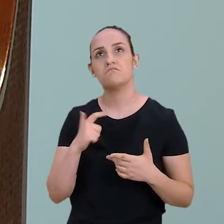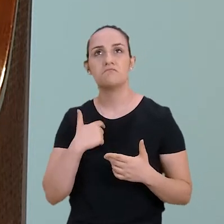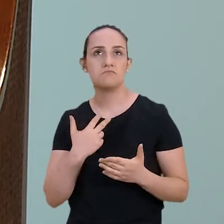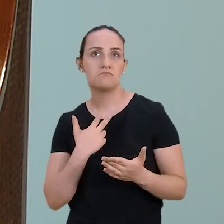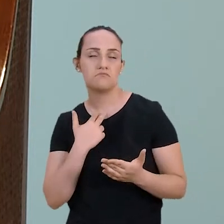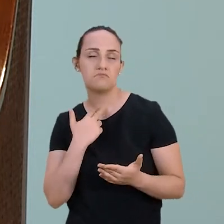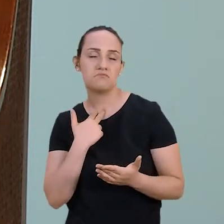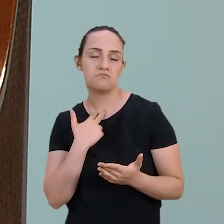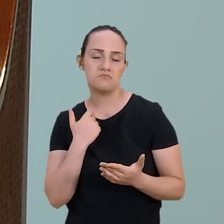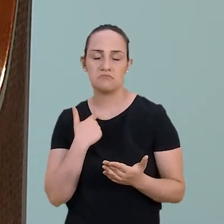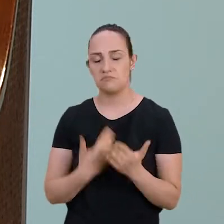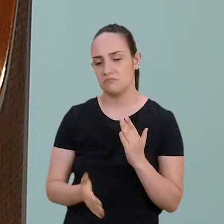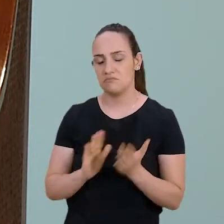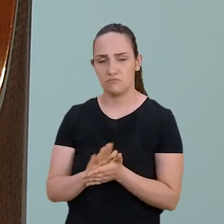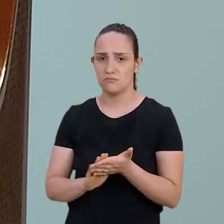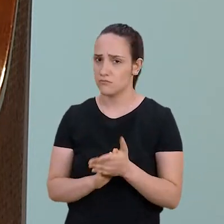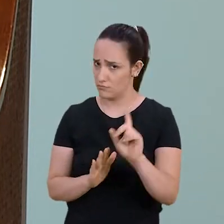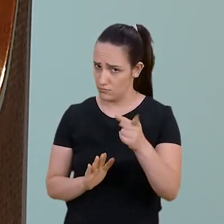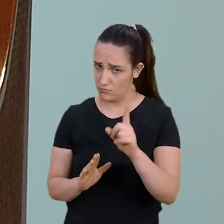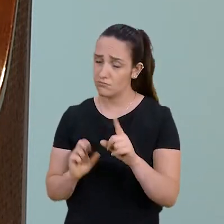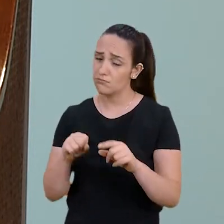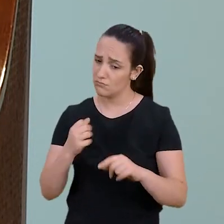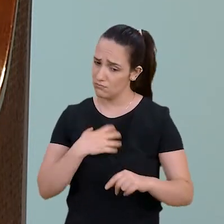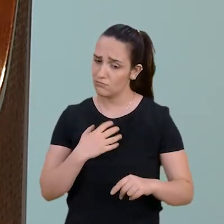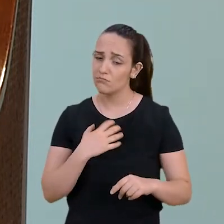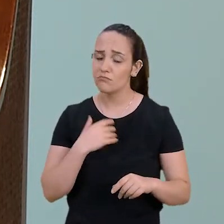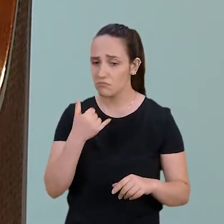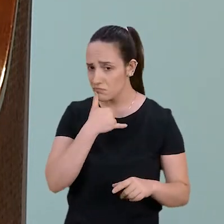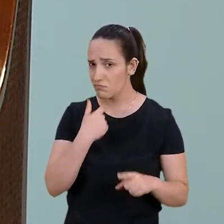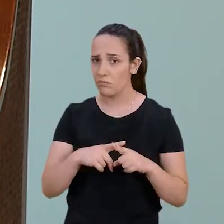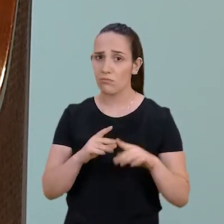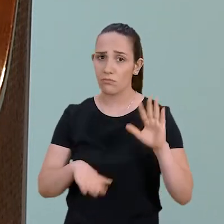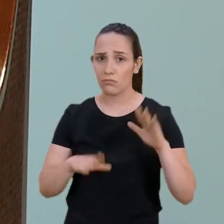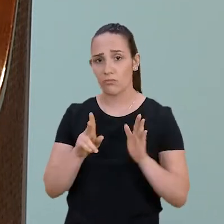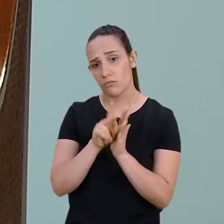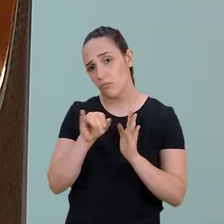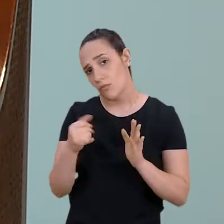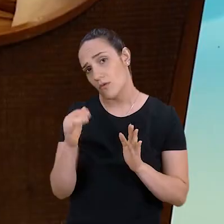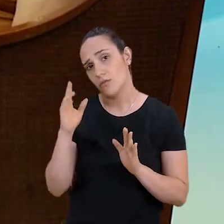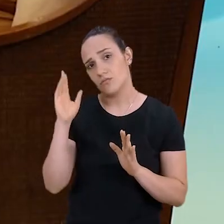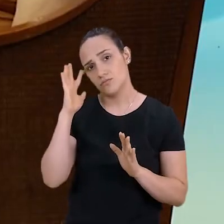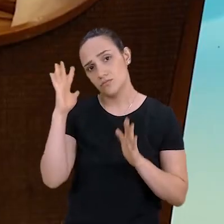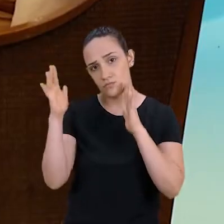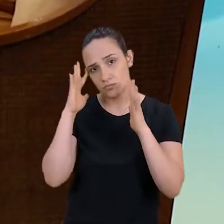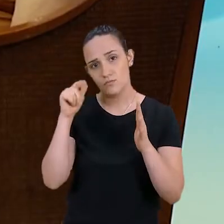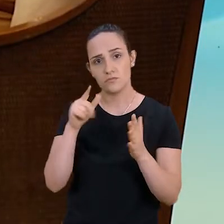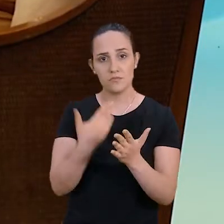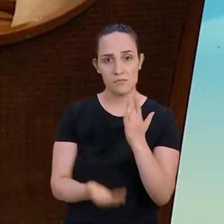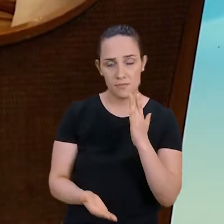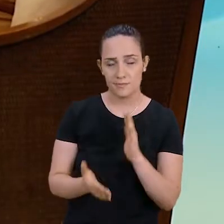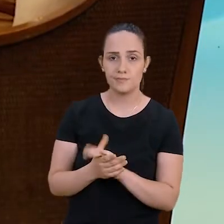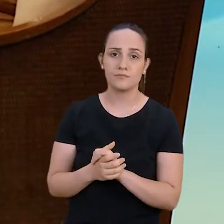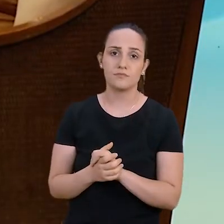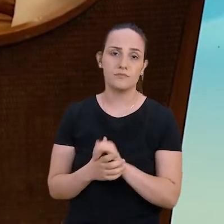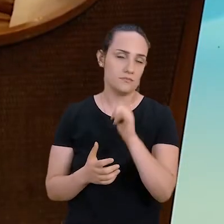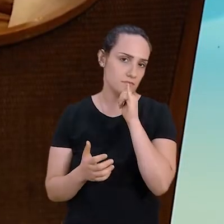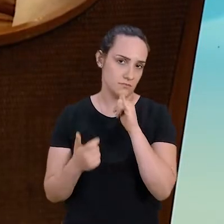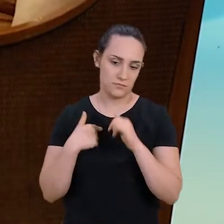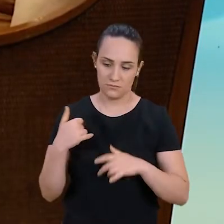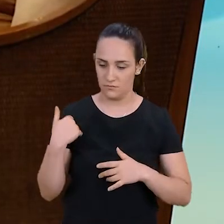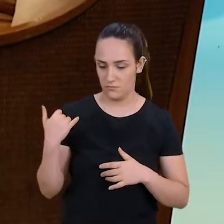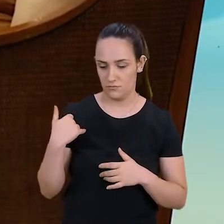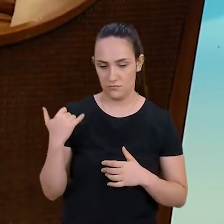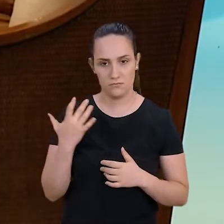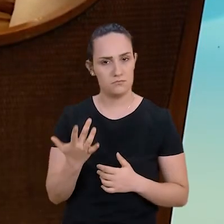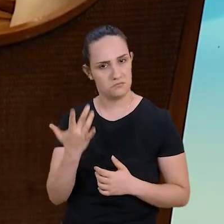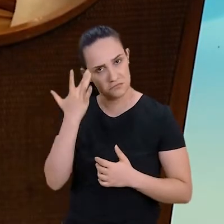você tem que abrir mão de planos, de sonhos que você tinha, né, de muitas coisas, principalmente quando a gente chega assim na minha idade, né,